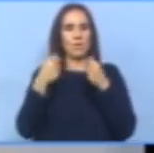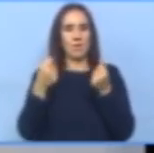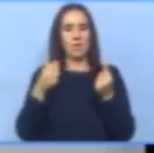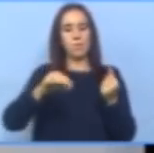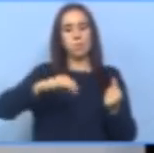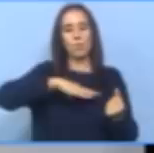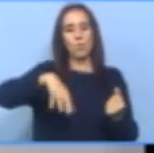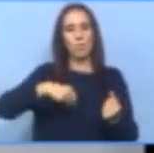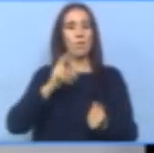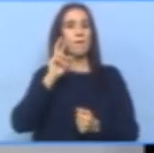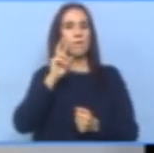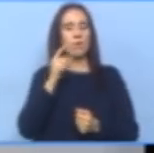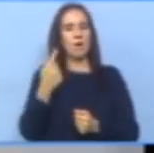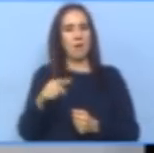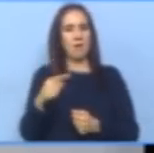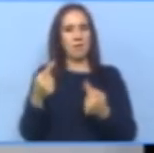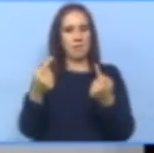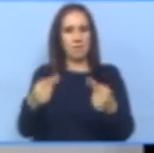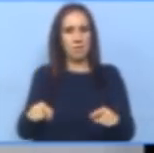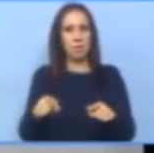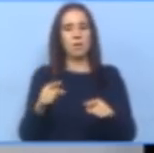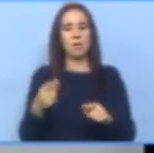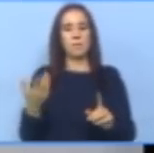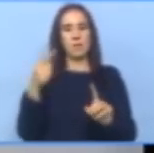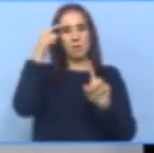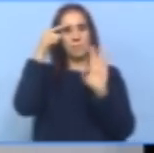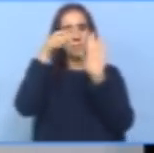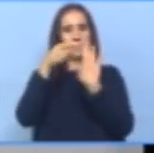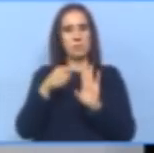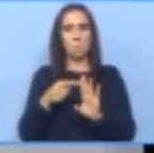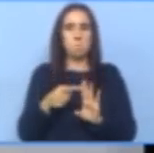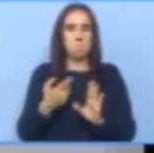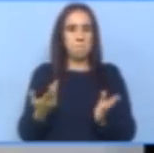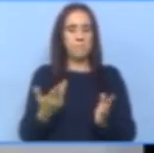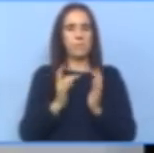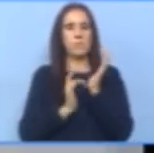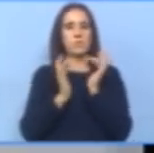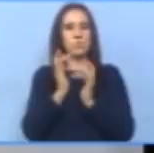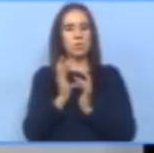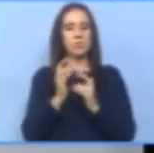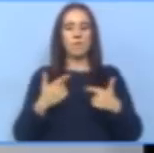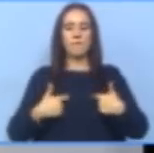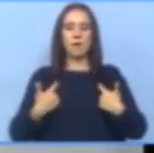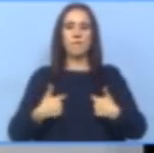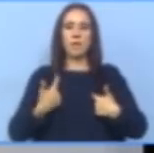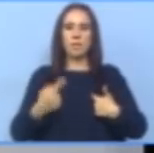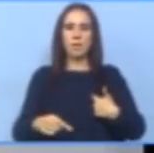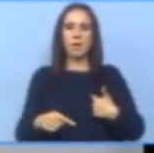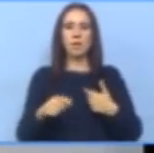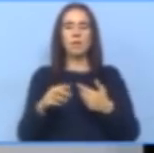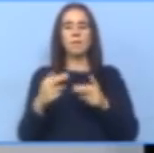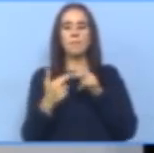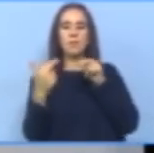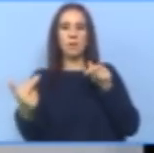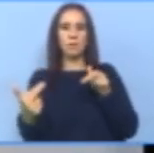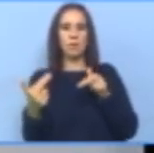mundo, pelos valores que representa, pela missão, enfim, que Jesus Cristo desempenha como mediador desta relação